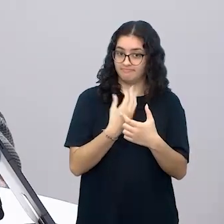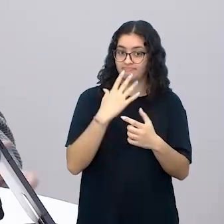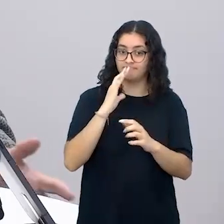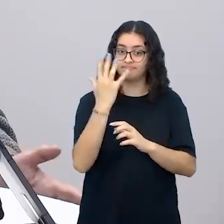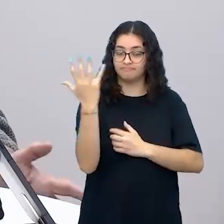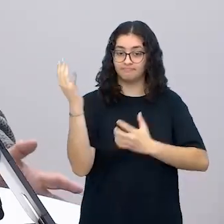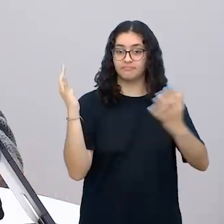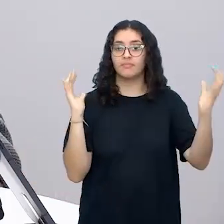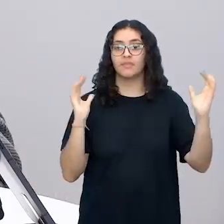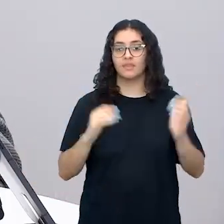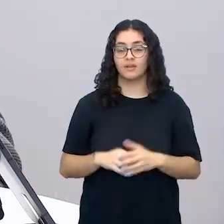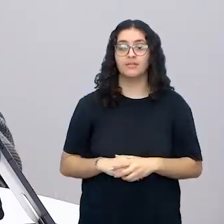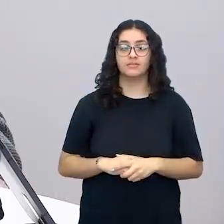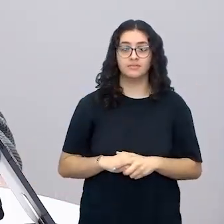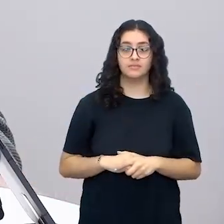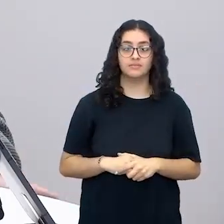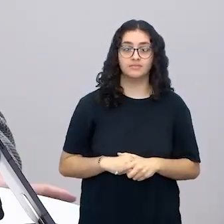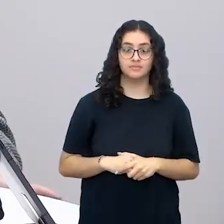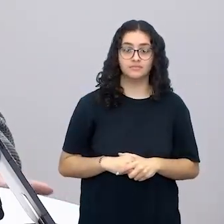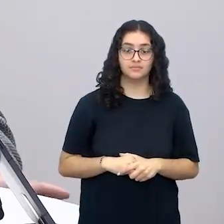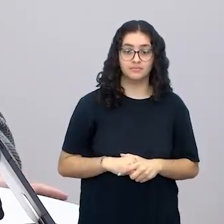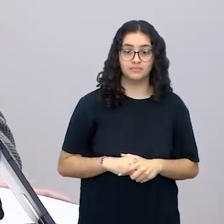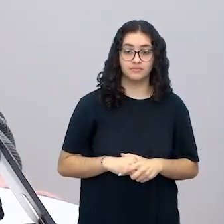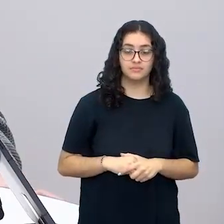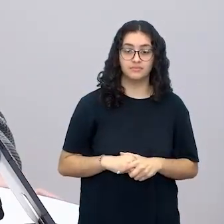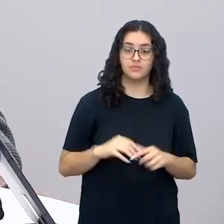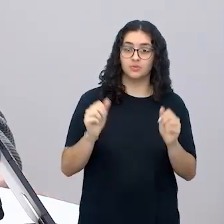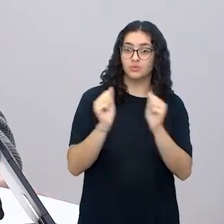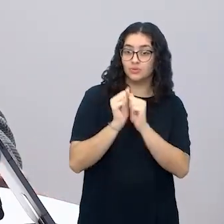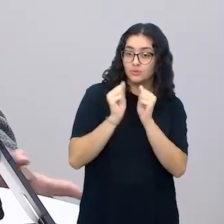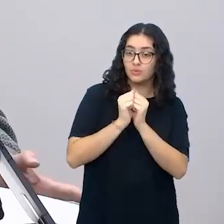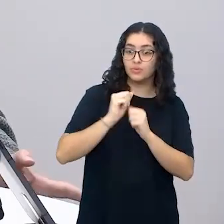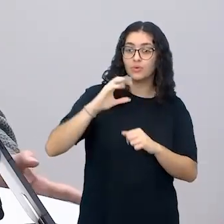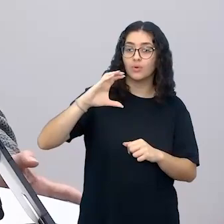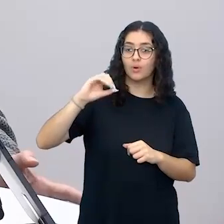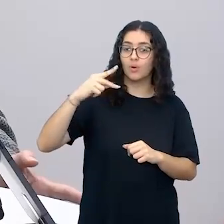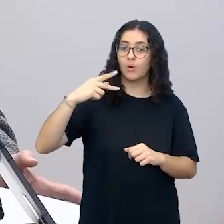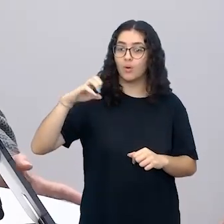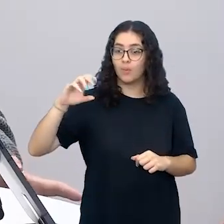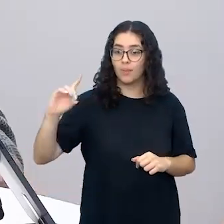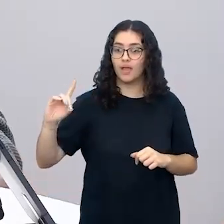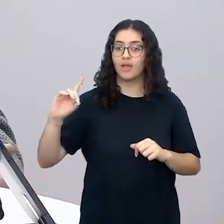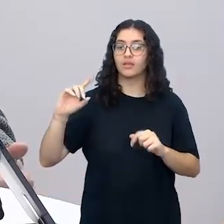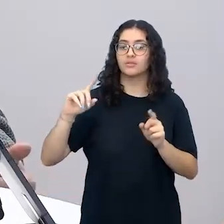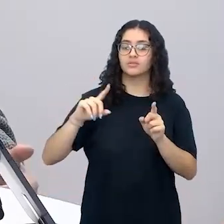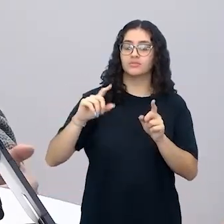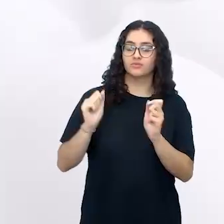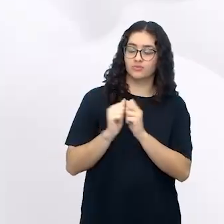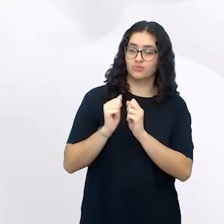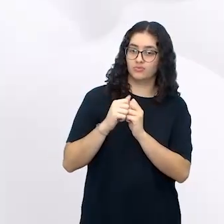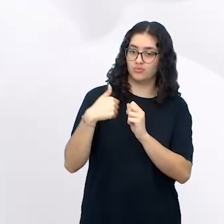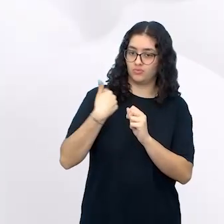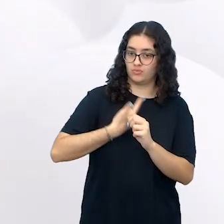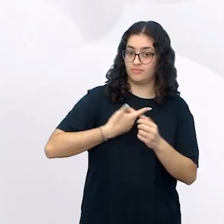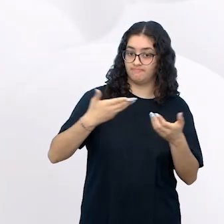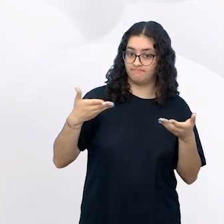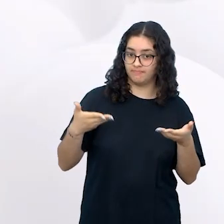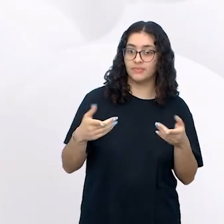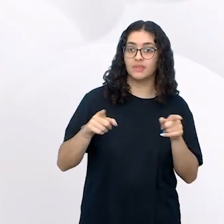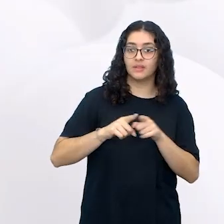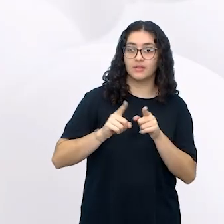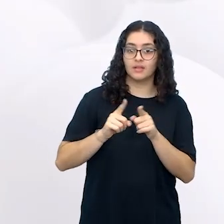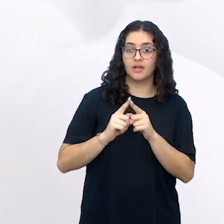aí a COPED, junto com a COPED, aqui conosco, e também com a